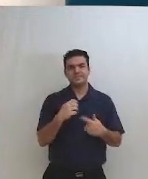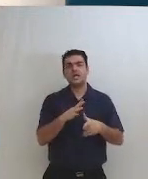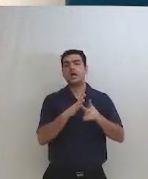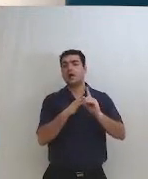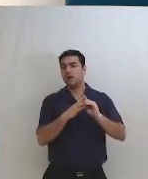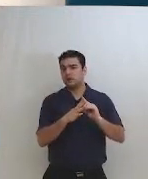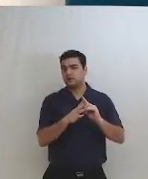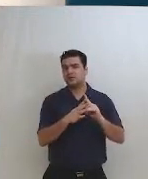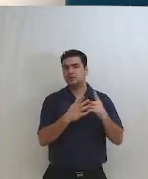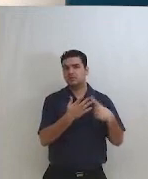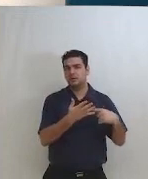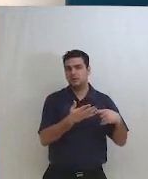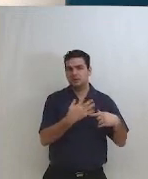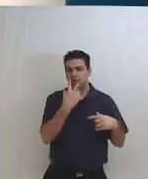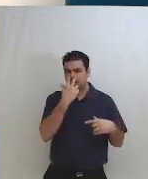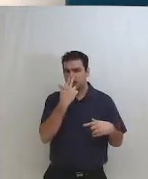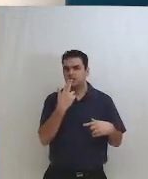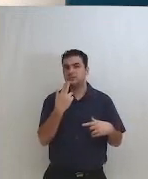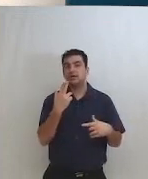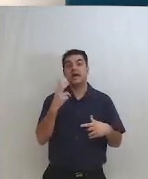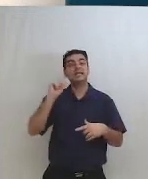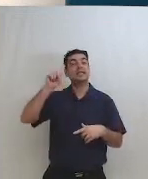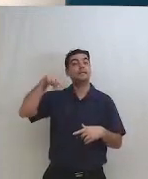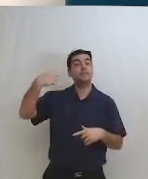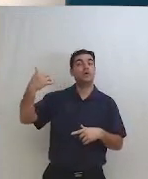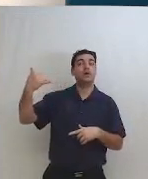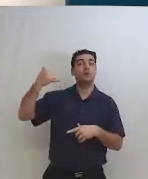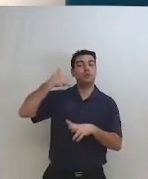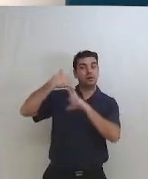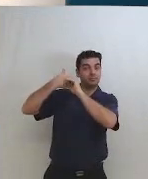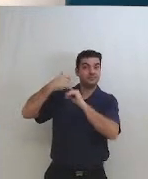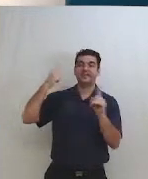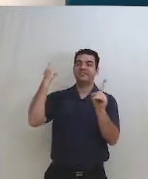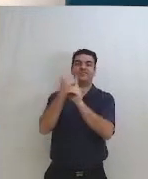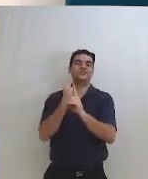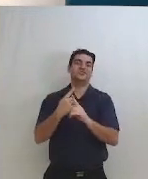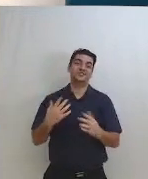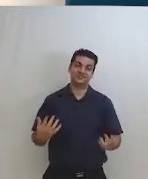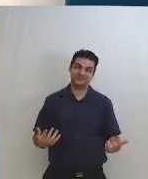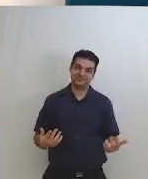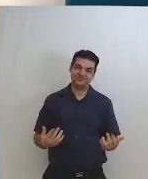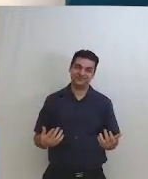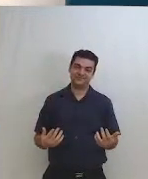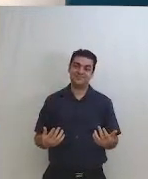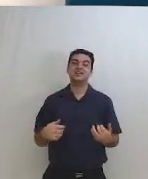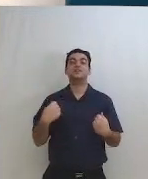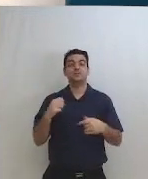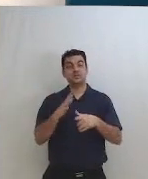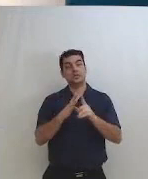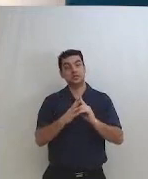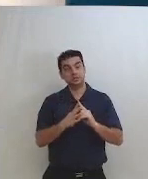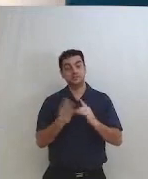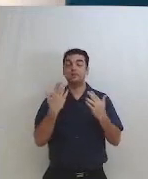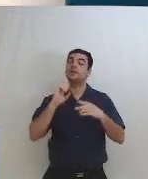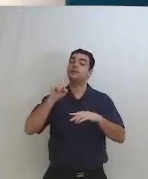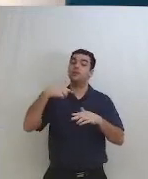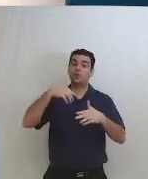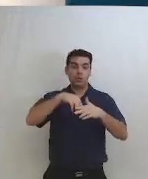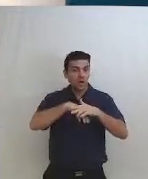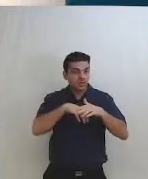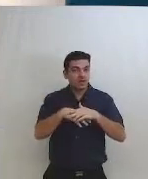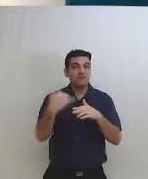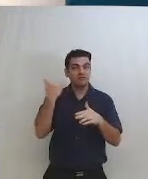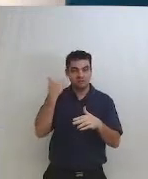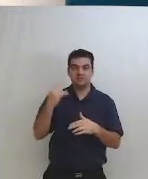confidencial, entendido como aquele que tem seus dados qualificados conhecidos, porém mantidos de forma reservada pelo órgão destinatário às informações, para não